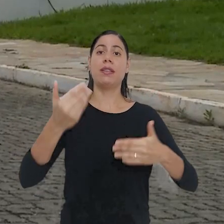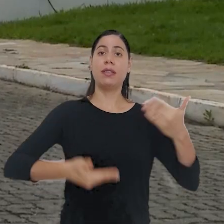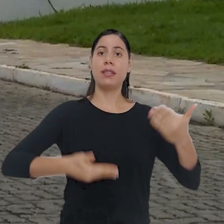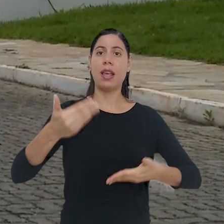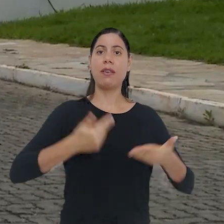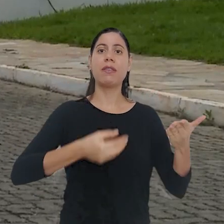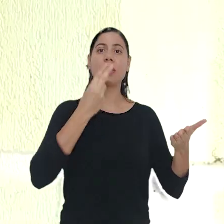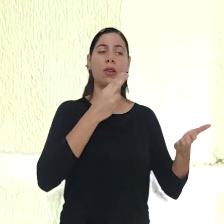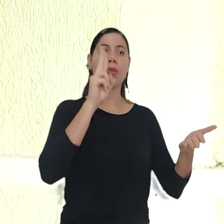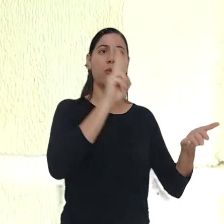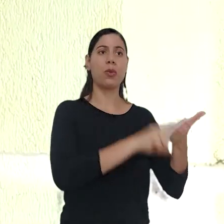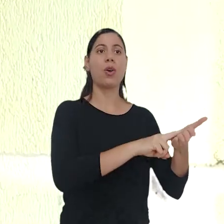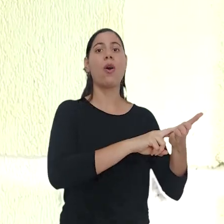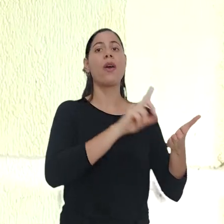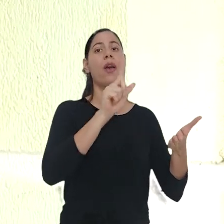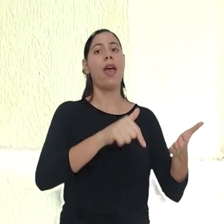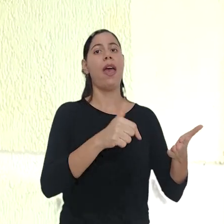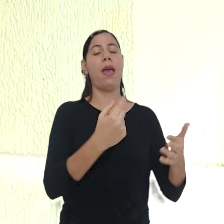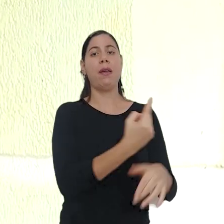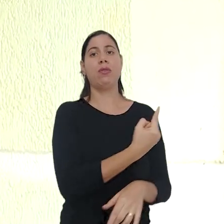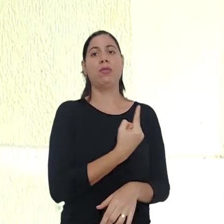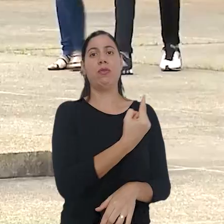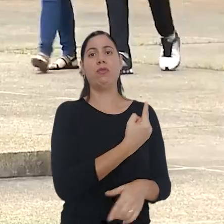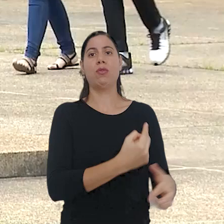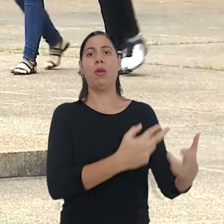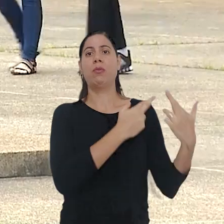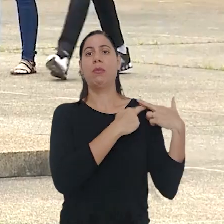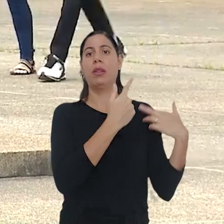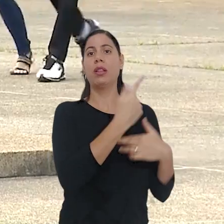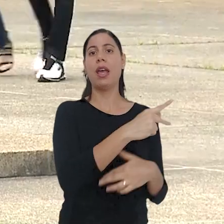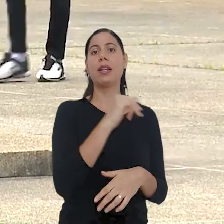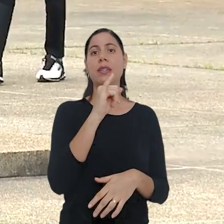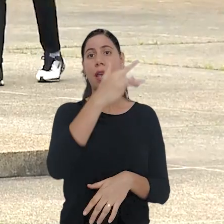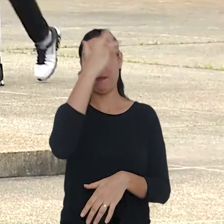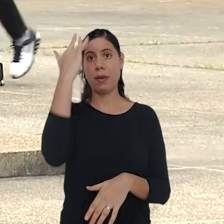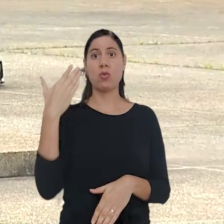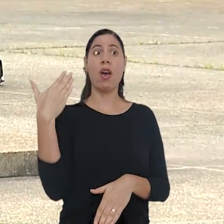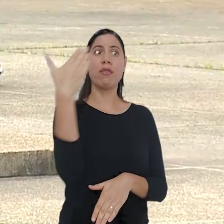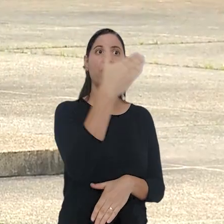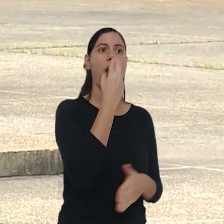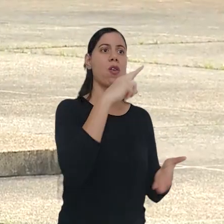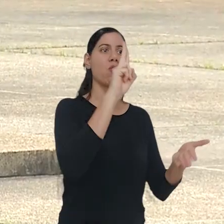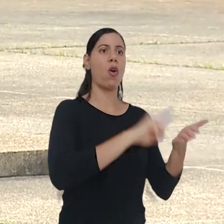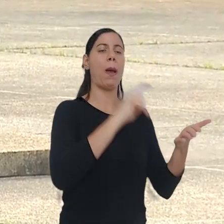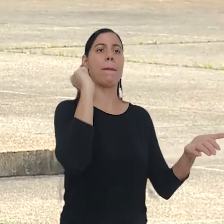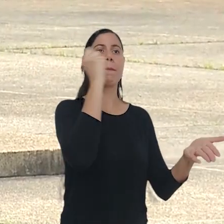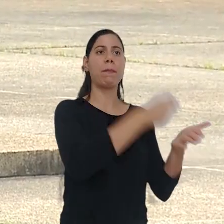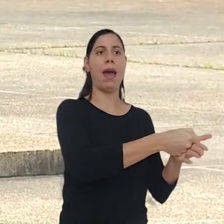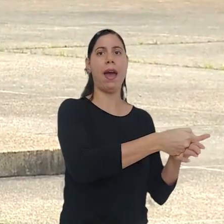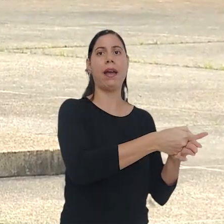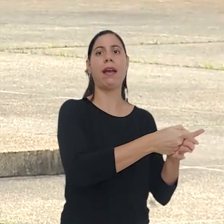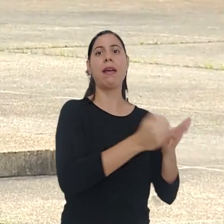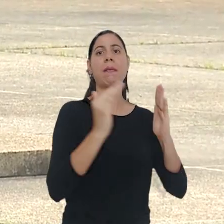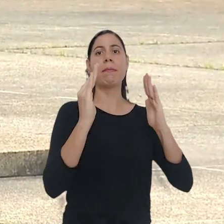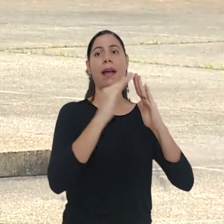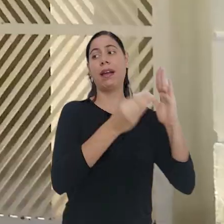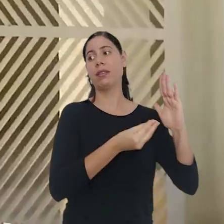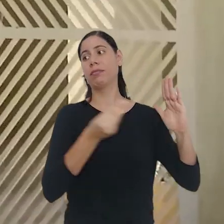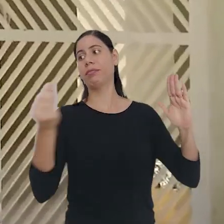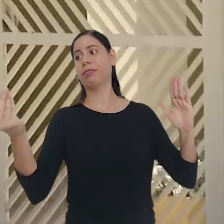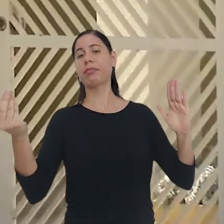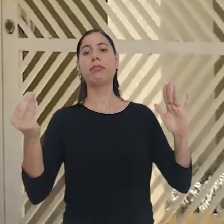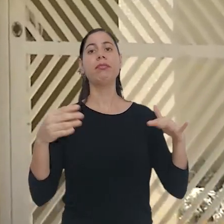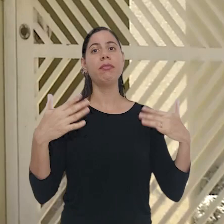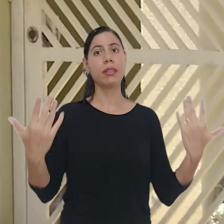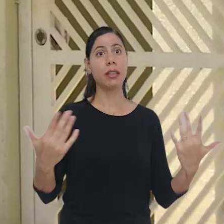prestado pelos Correios é serviço individualizado. Se a pessoa vai até os Correios e paga para entrega na casa de outra pessoa,